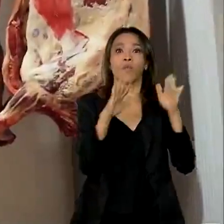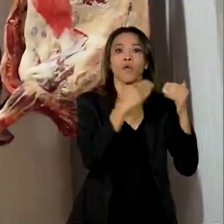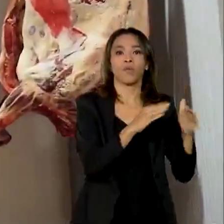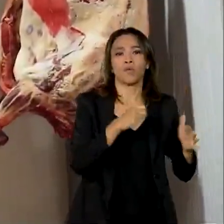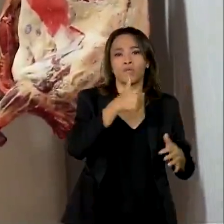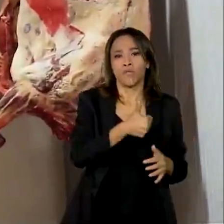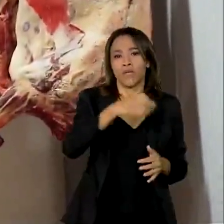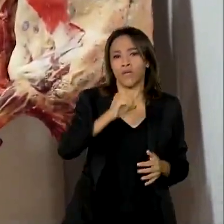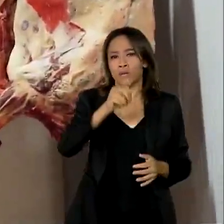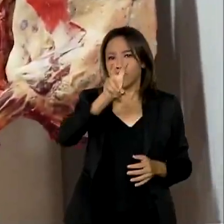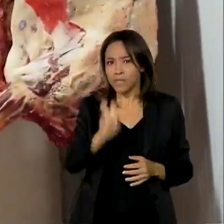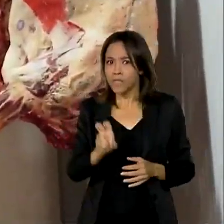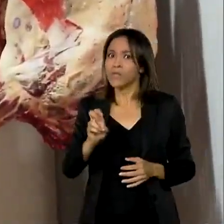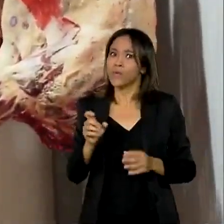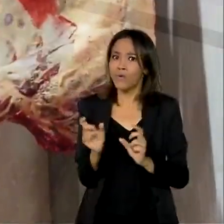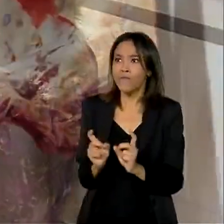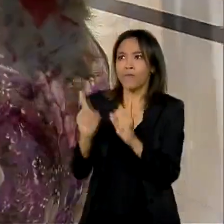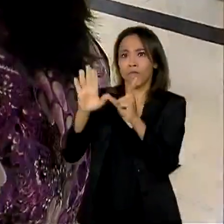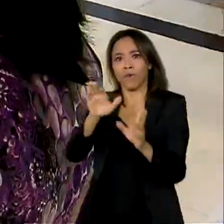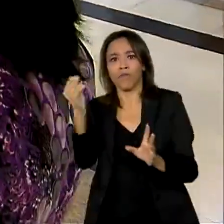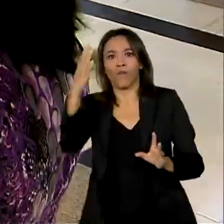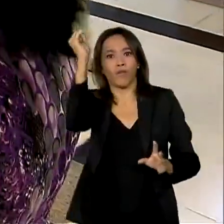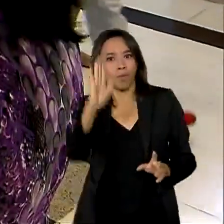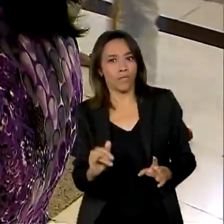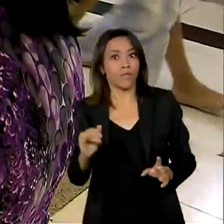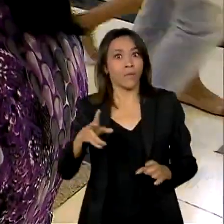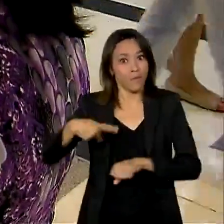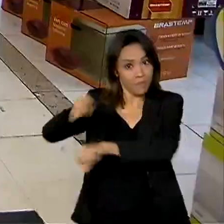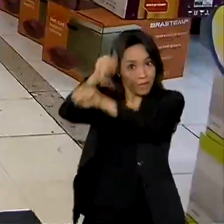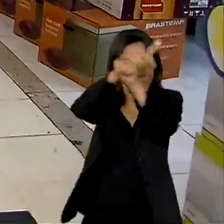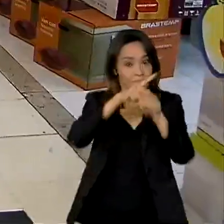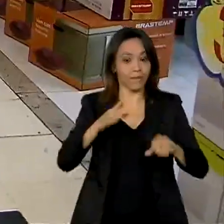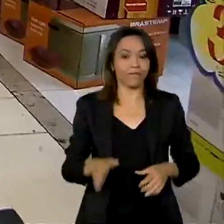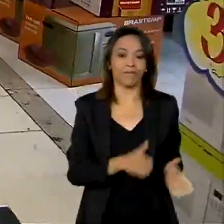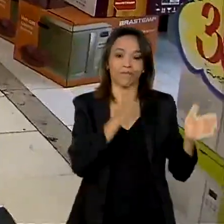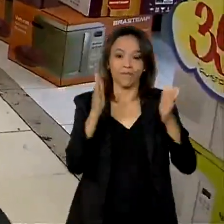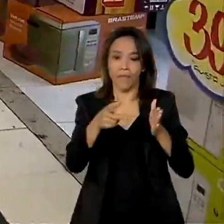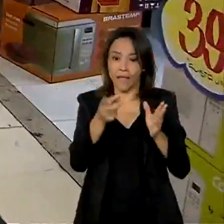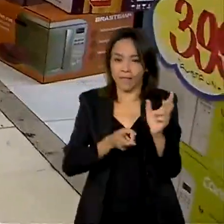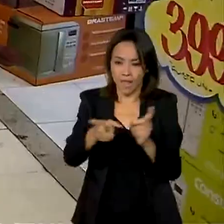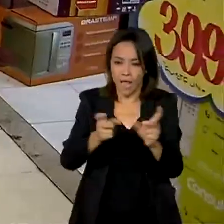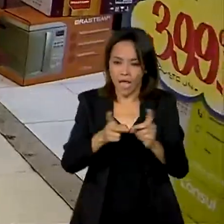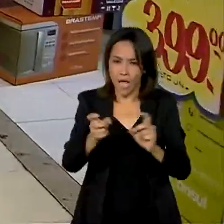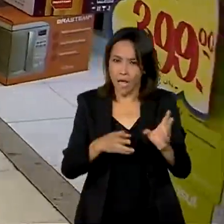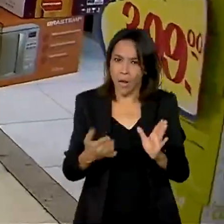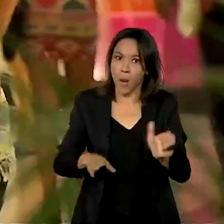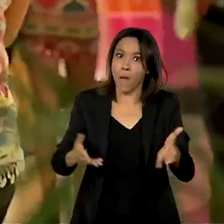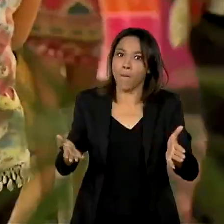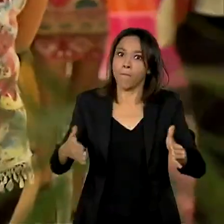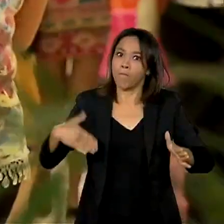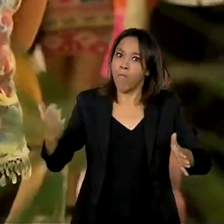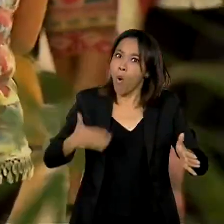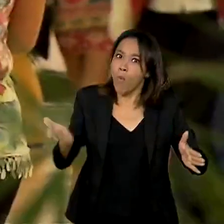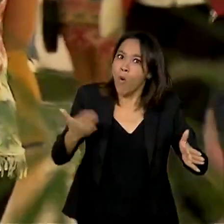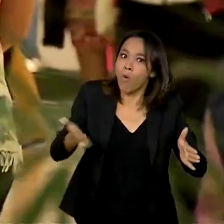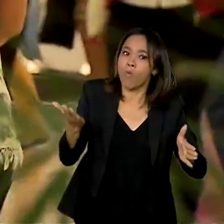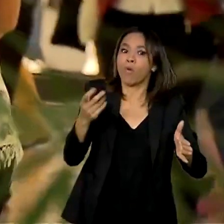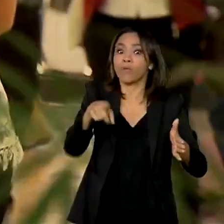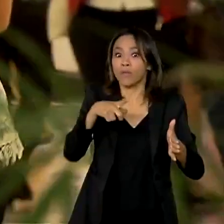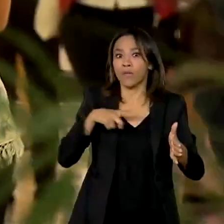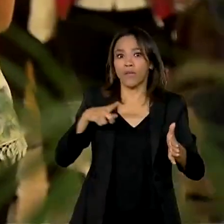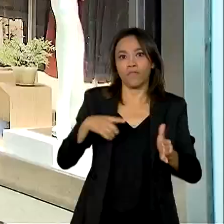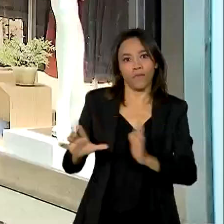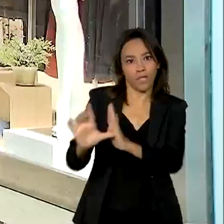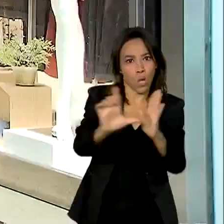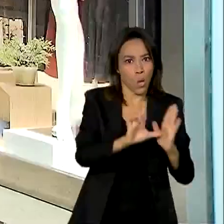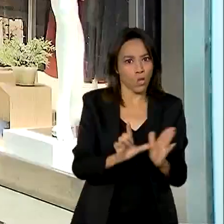mercados em 50 países. Vendas no comércio estão aquecidas. Em fevereiro, o setor varejista teve a segunda